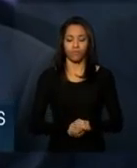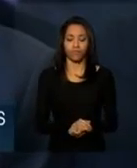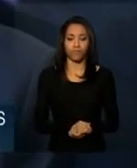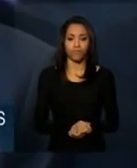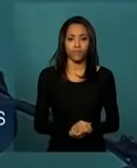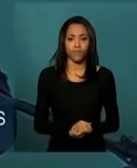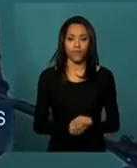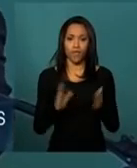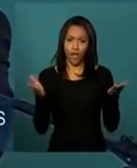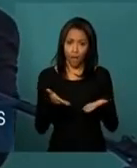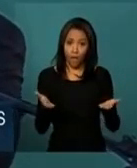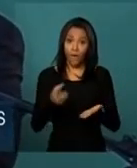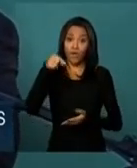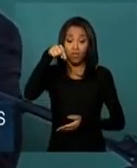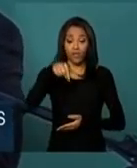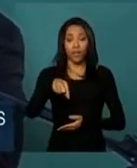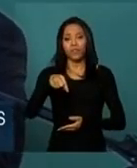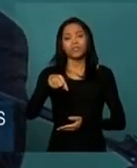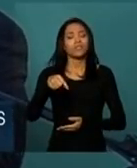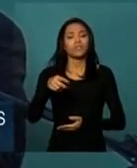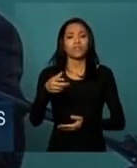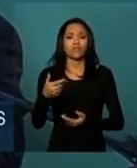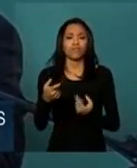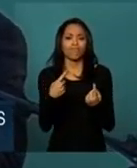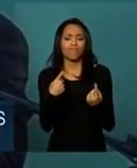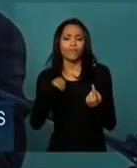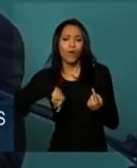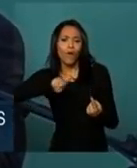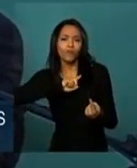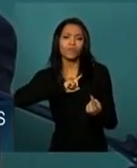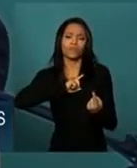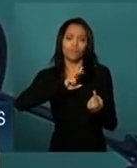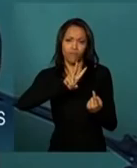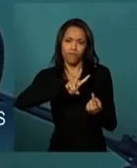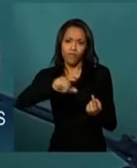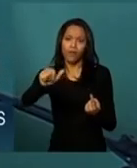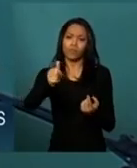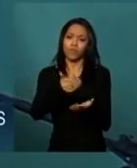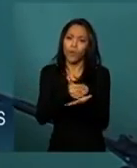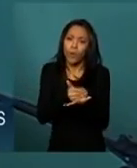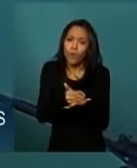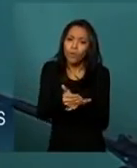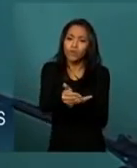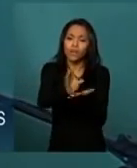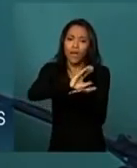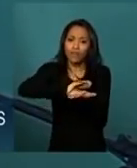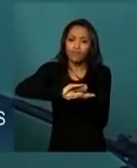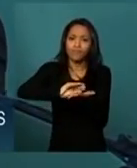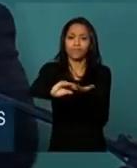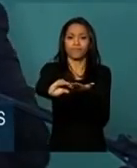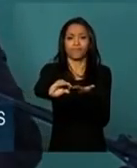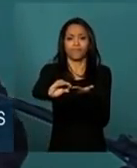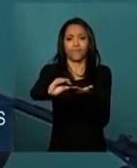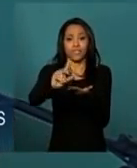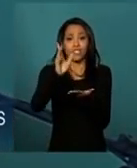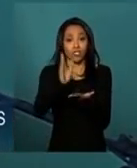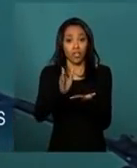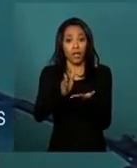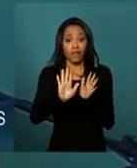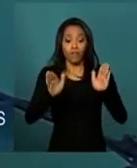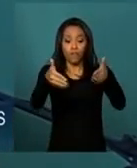Agora, nesta segunda rodada, nós continuaremos a investir nesse plano de reformatar o